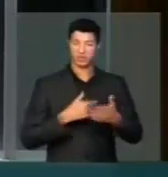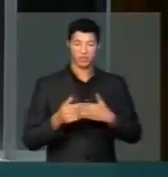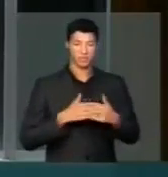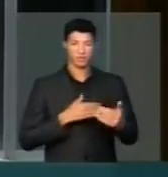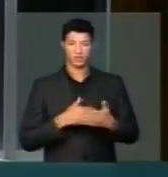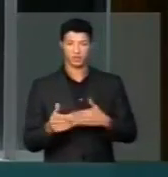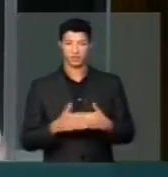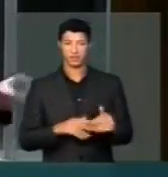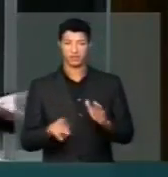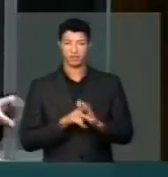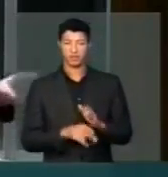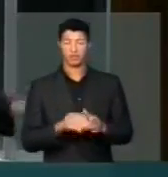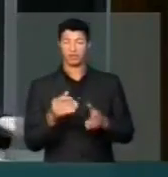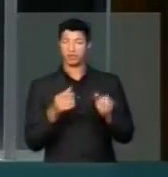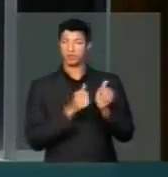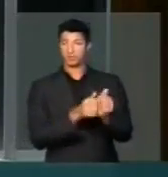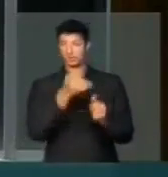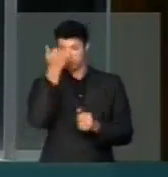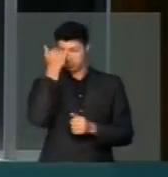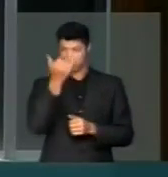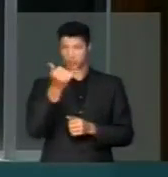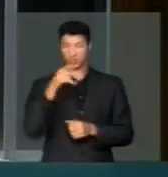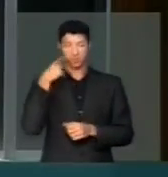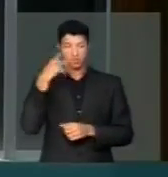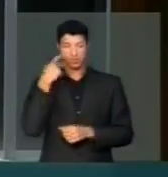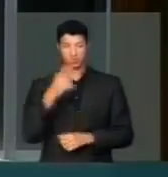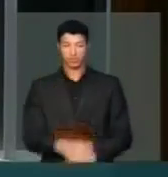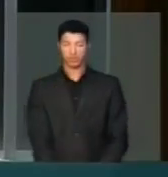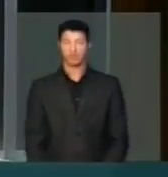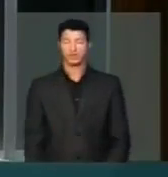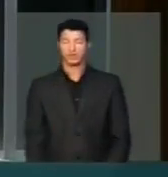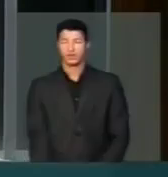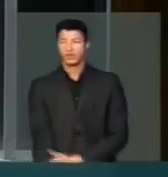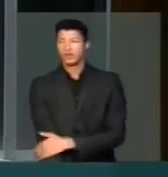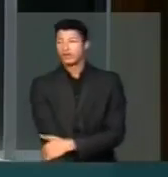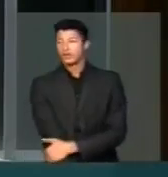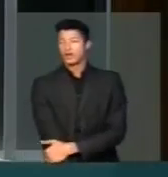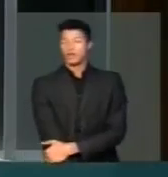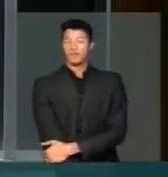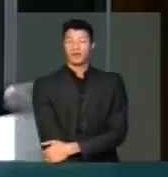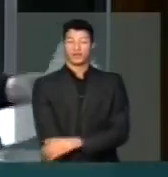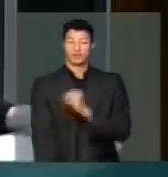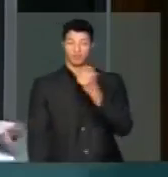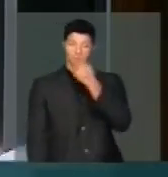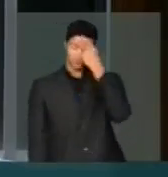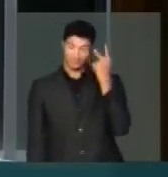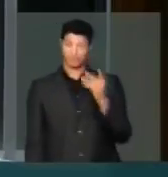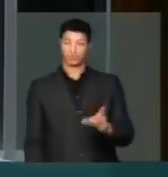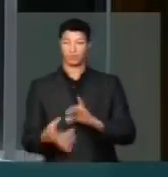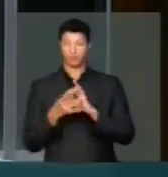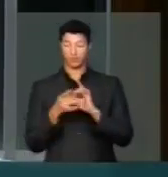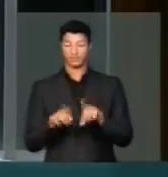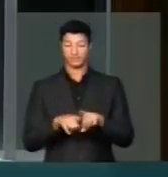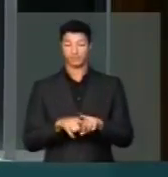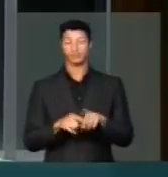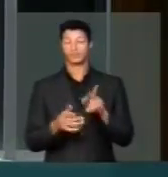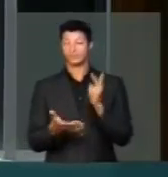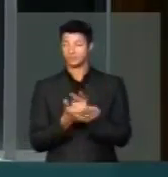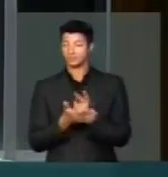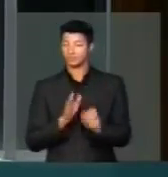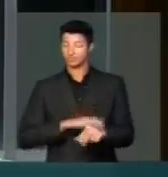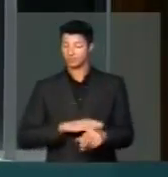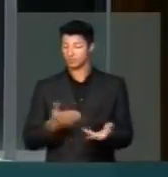independentemente da origem ideológica do partido a qual os vice-líderes estejam filiados.